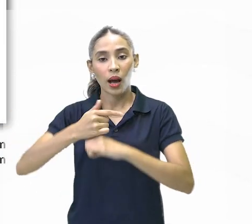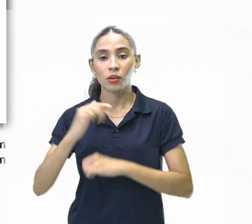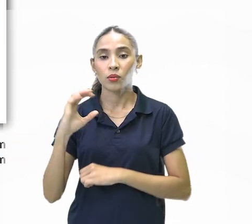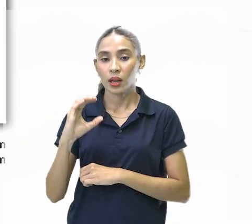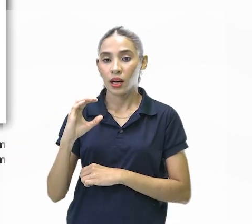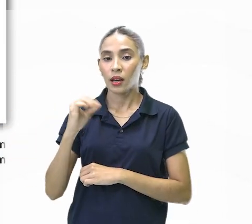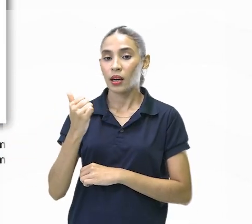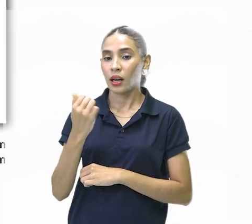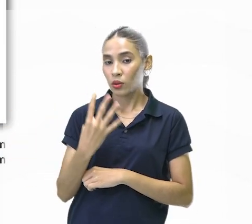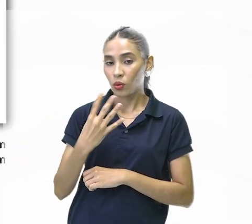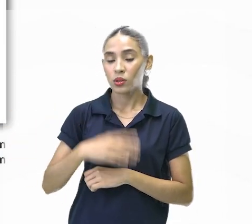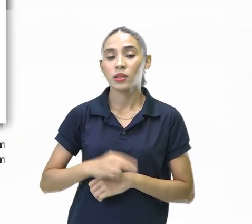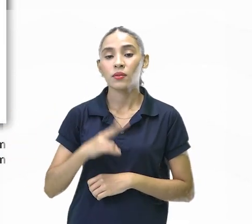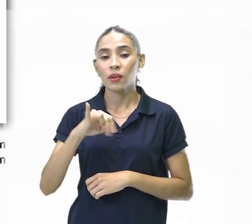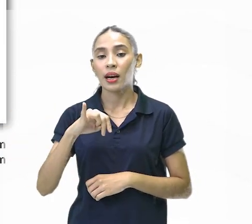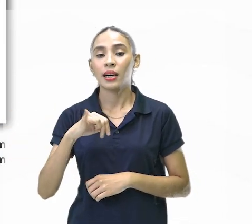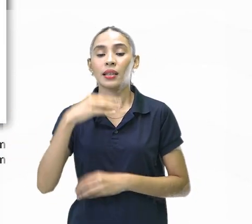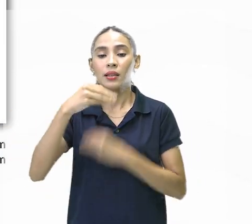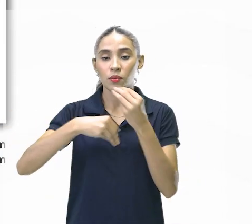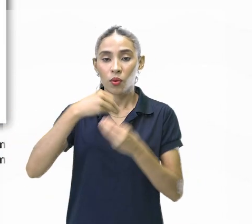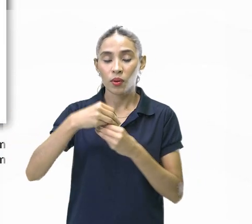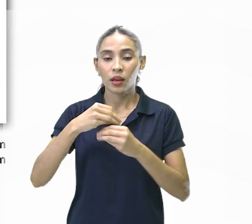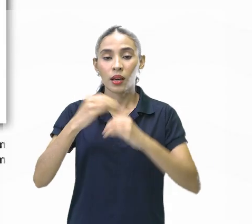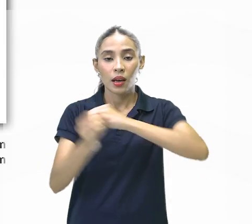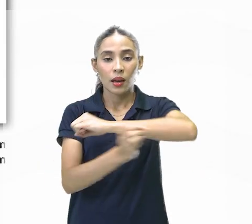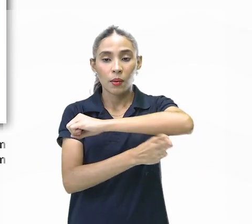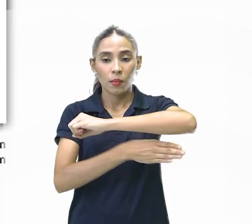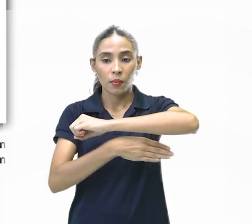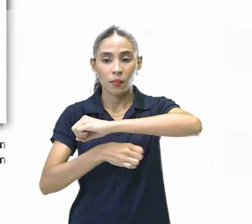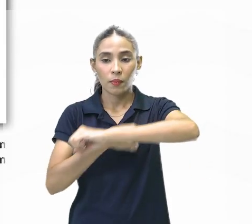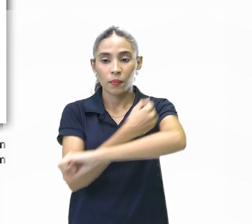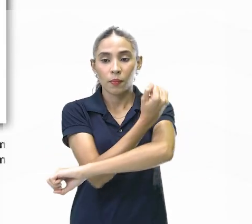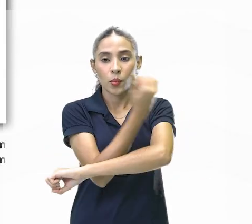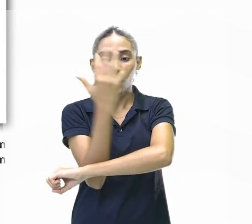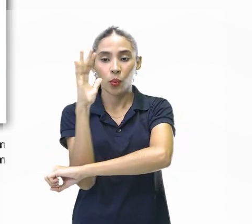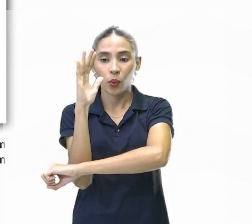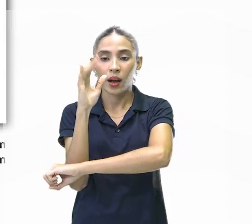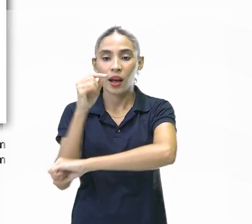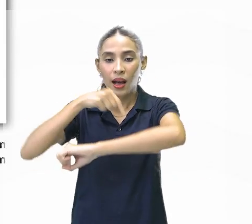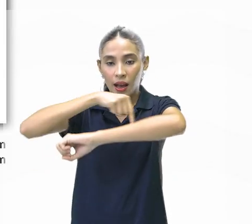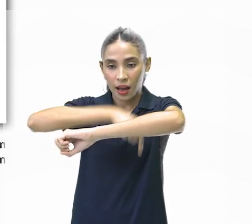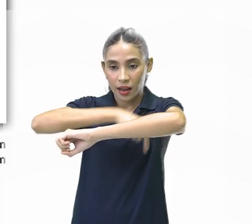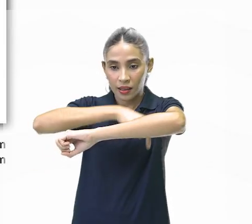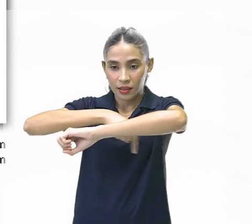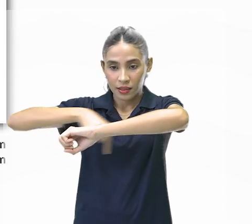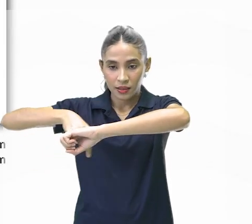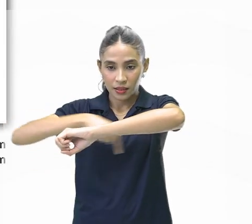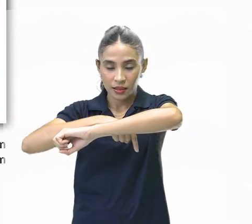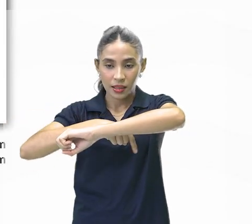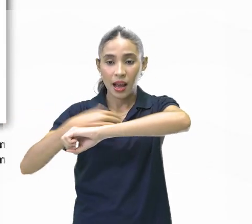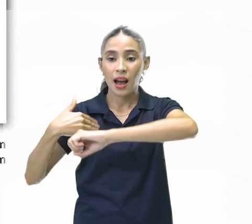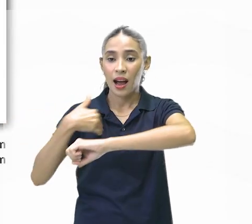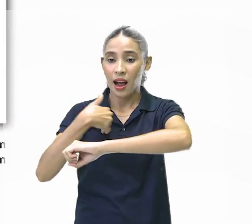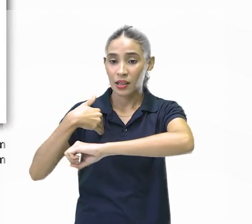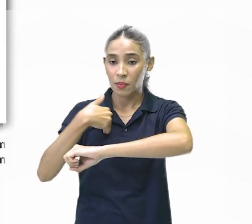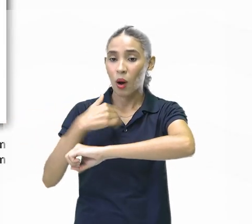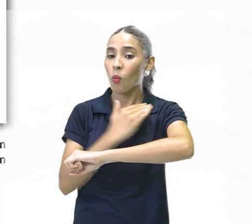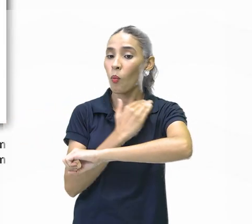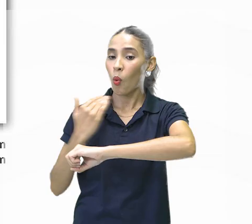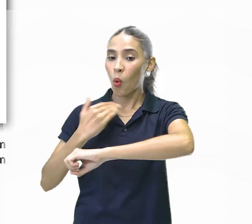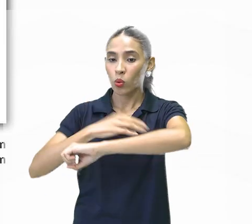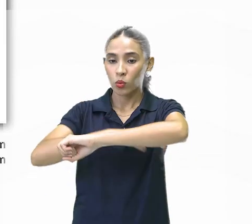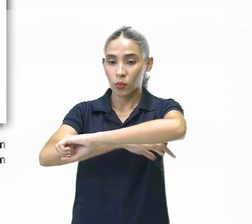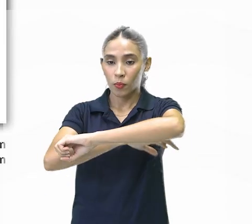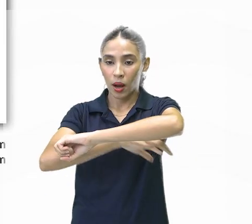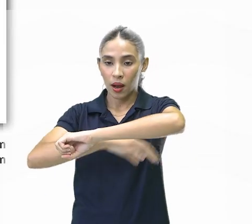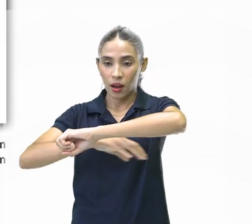de carbono 14, que envolve ali a fotossíntese, e você vê embaixo que aquele animal, quando